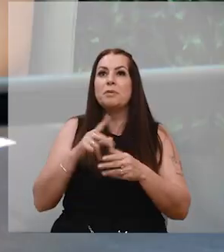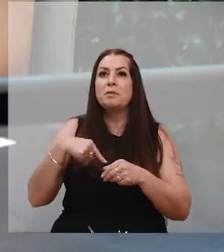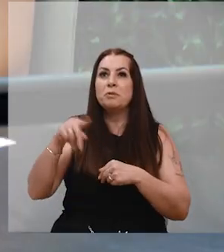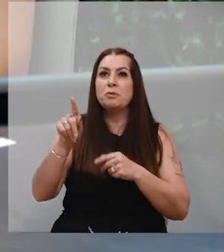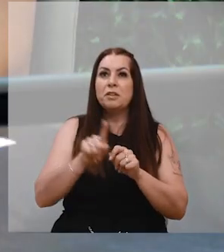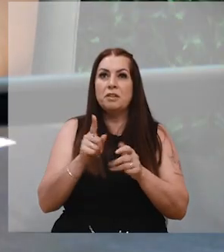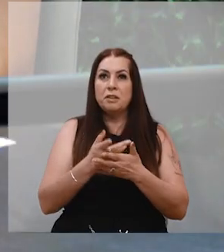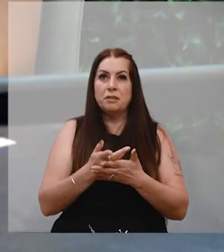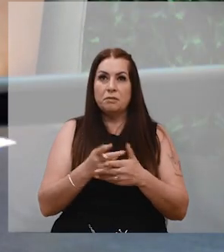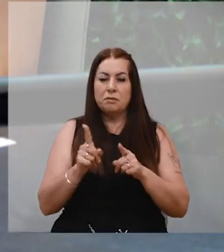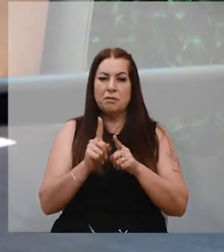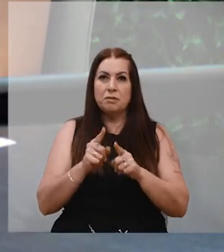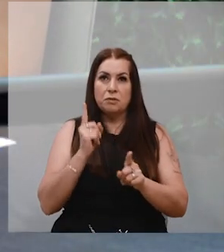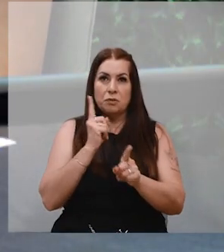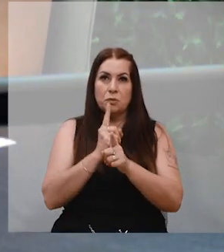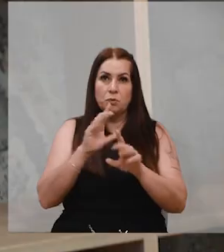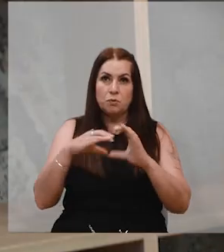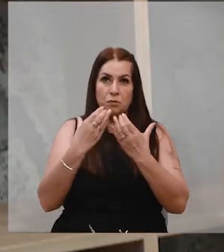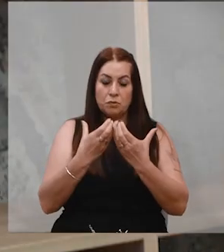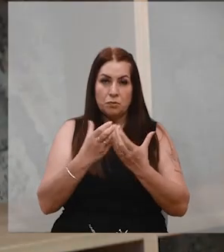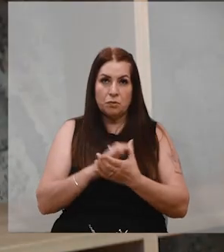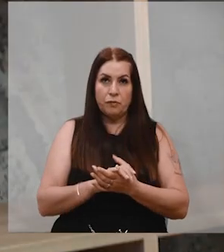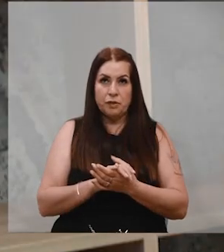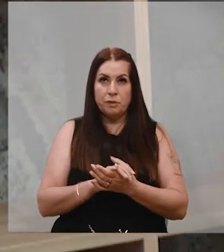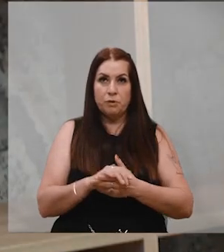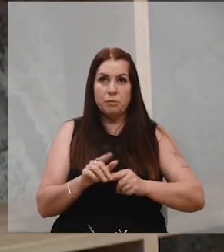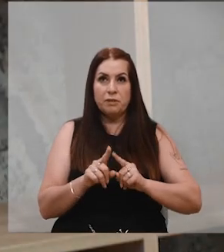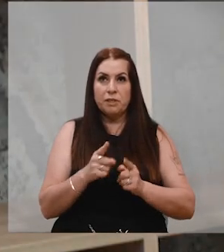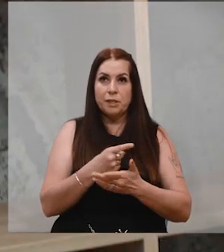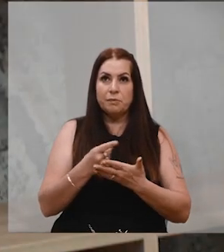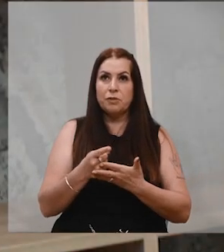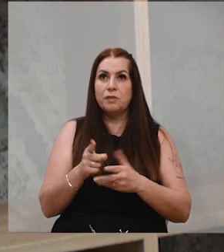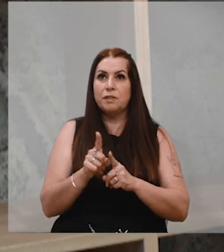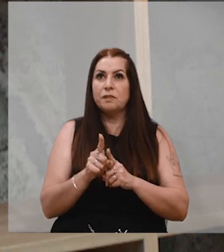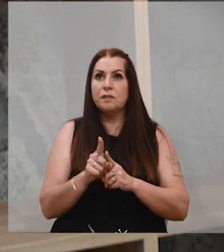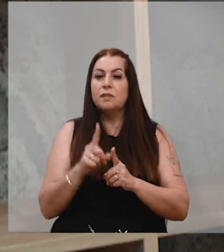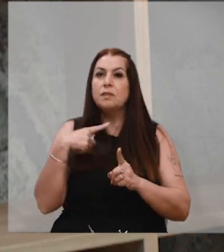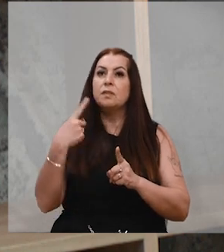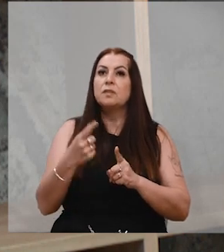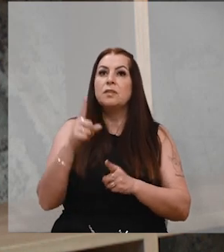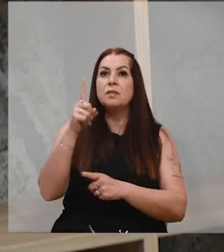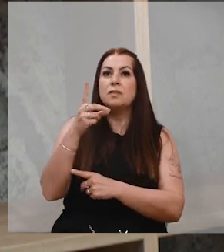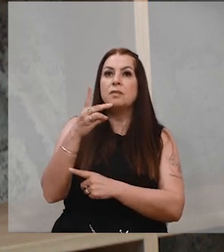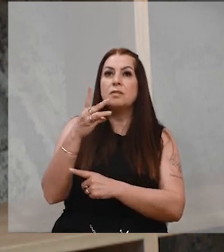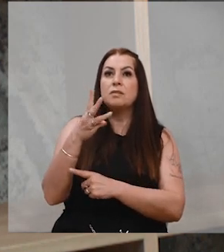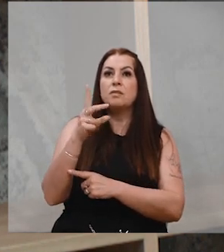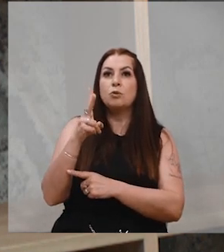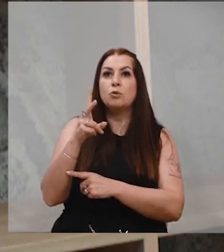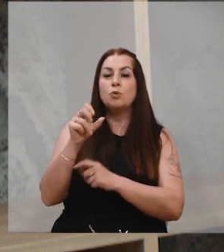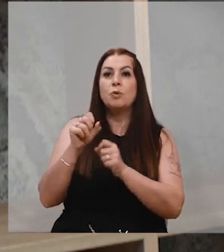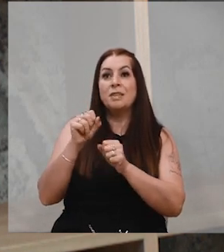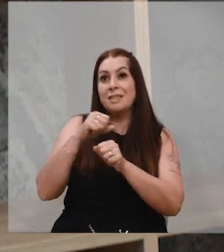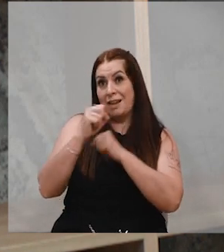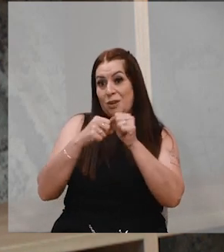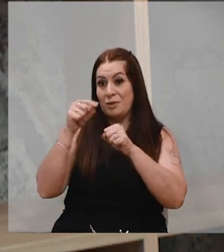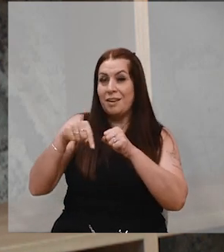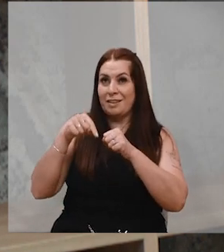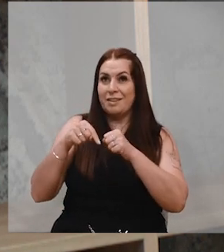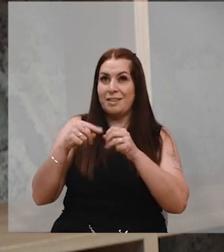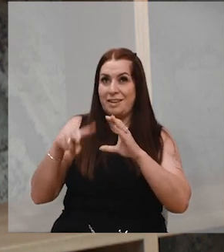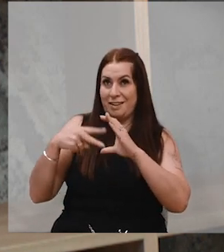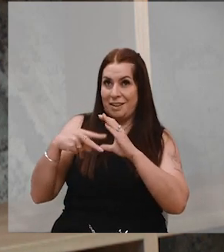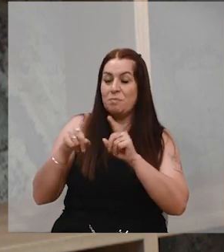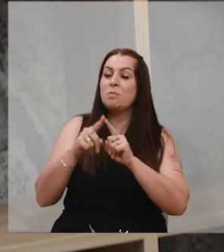da comunidade, né? Com certeza. Além dessa, também a gente fez os 132 anos do Legislativo, a gente